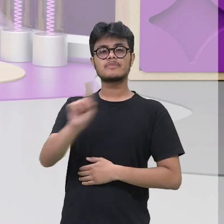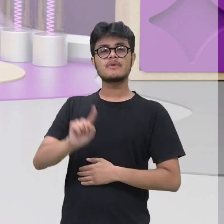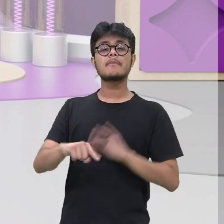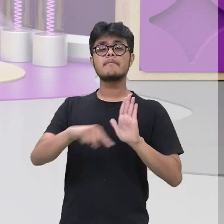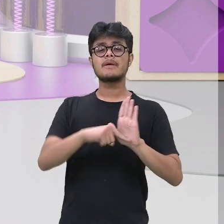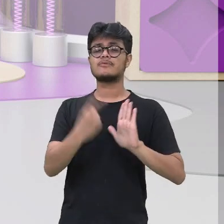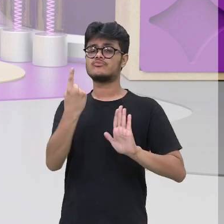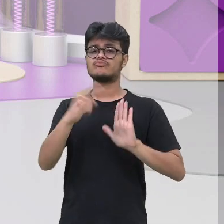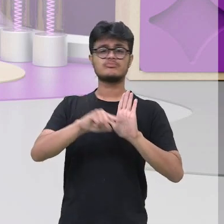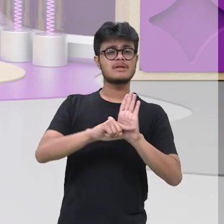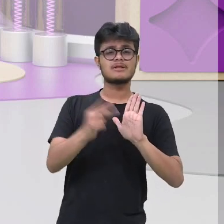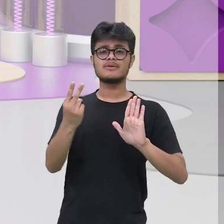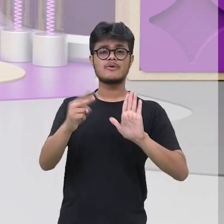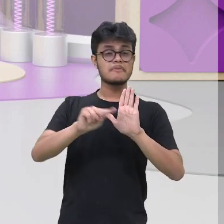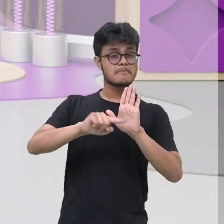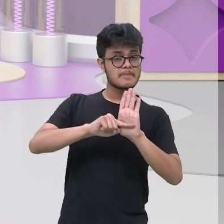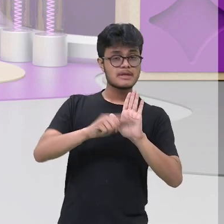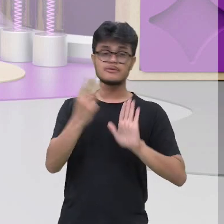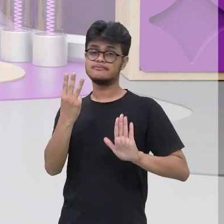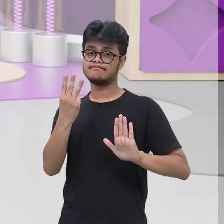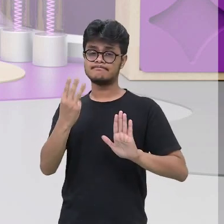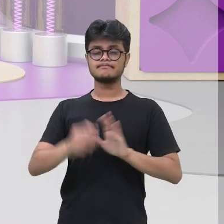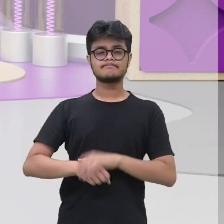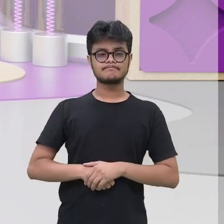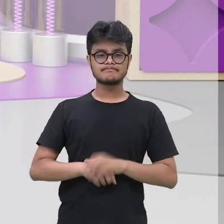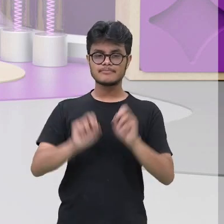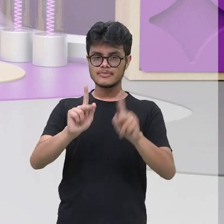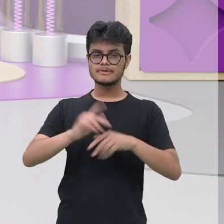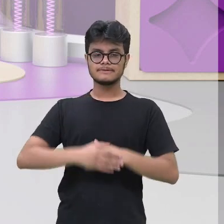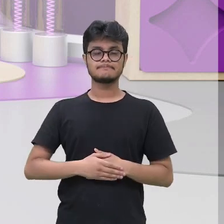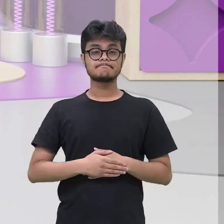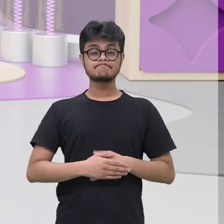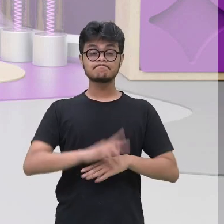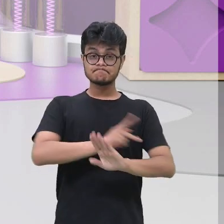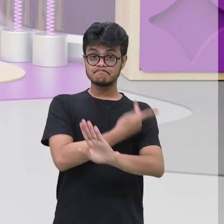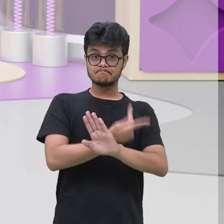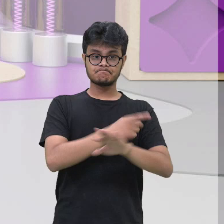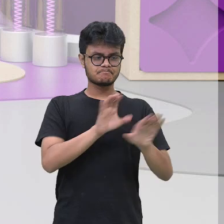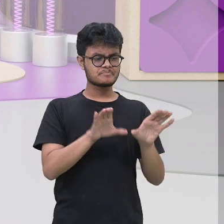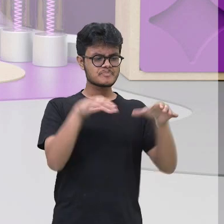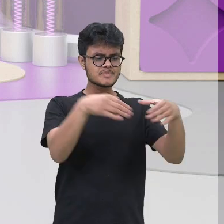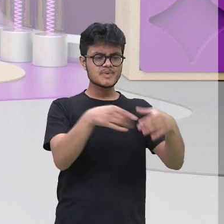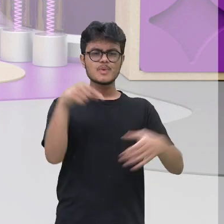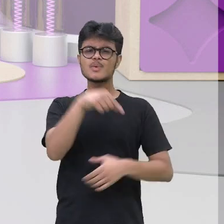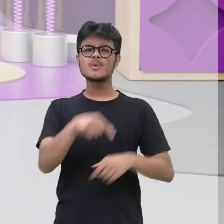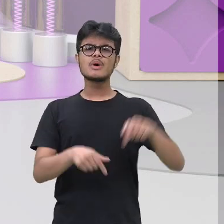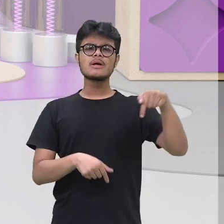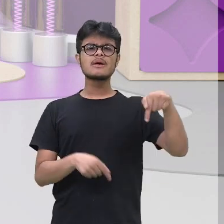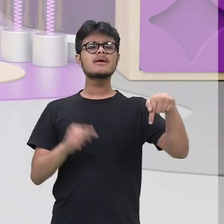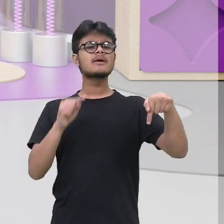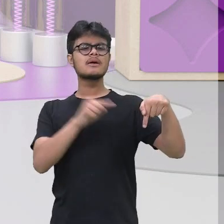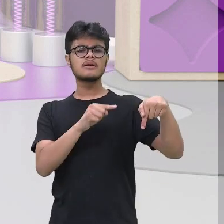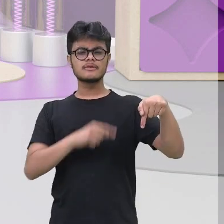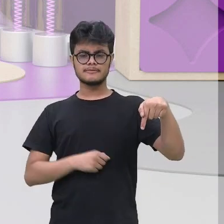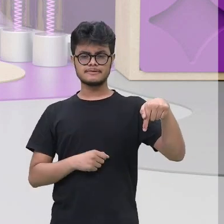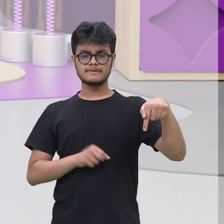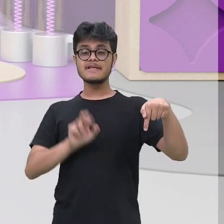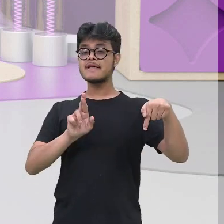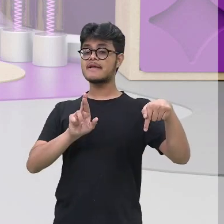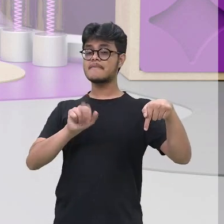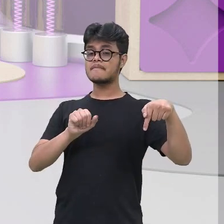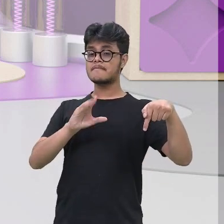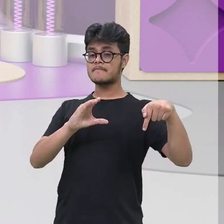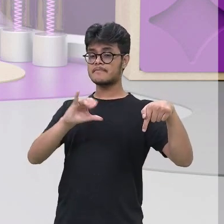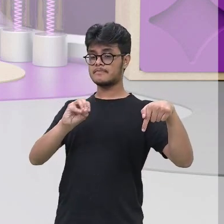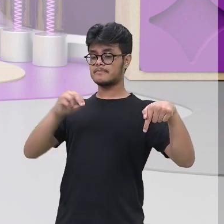o menos 2, o menos 3, tudo bem? Depois disso, vai surgir os números racionais, irão